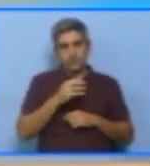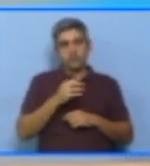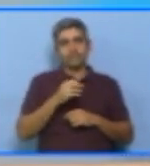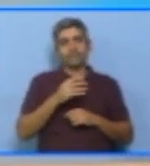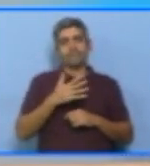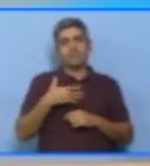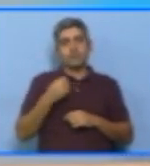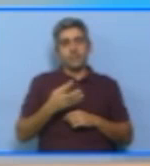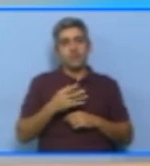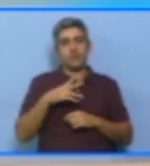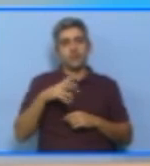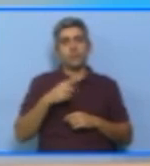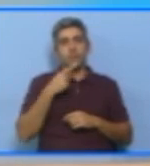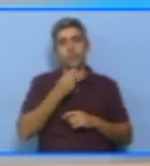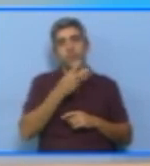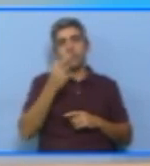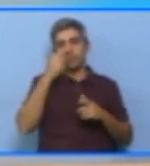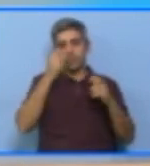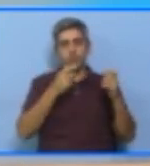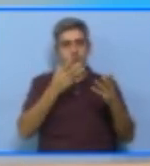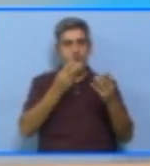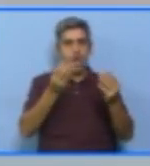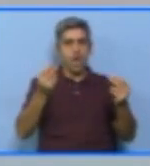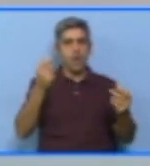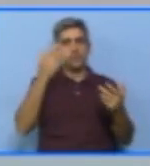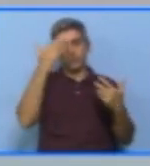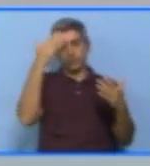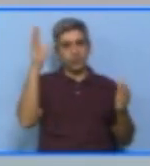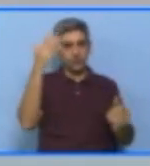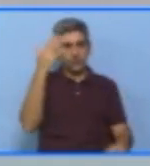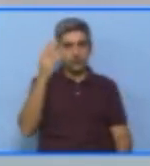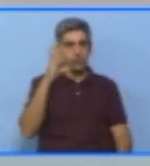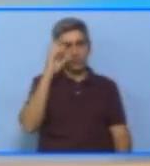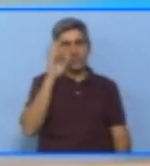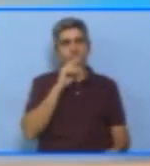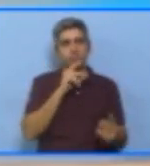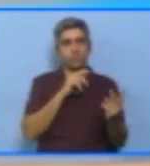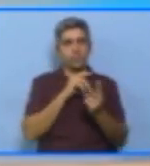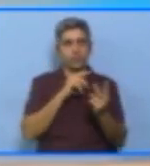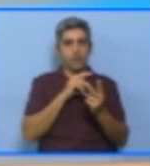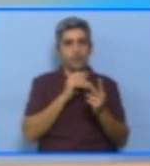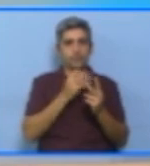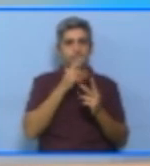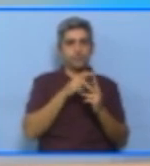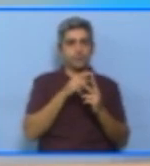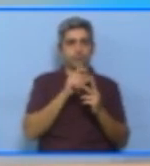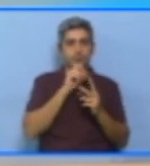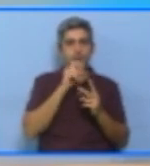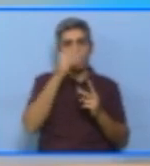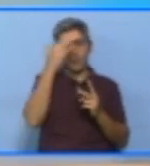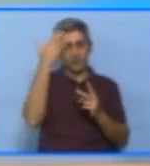lamenta-se que de facto em Portugal viva muita gente distraída, não é? Porque eu também não sei se os dois filhos não estavam, pelo menos o primeiro não estava